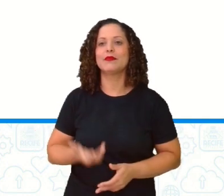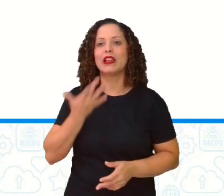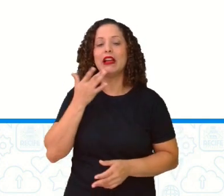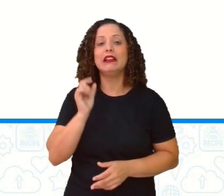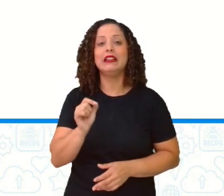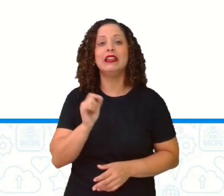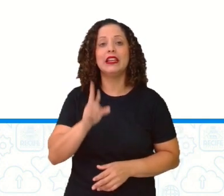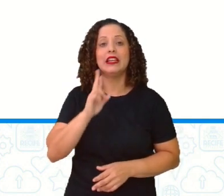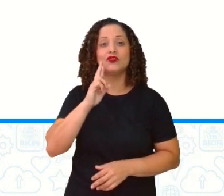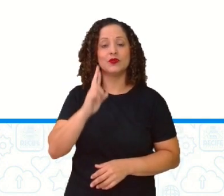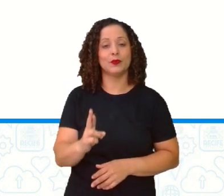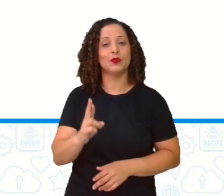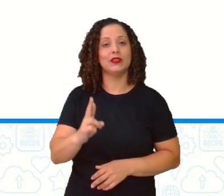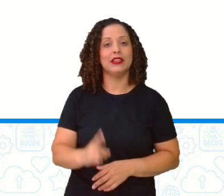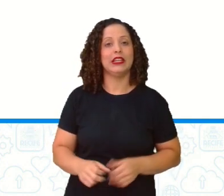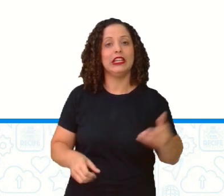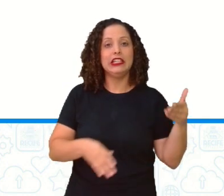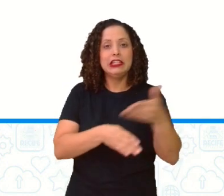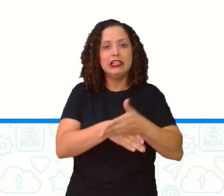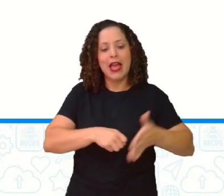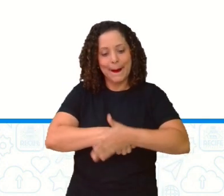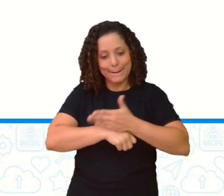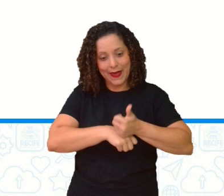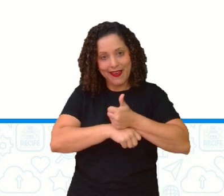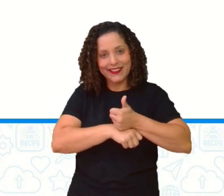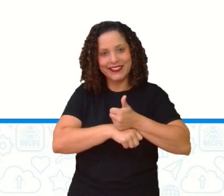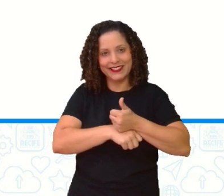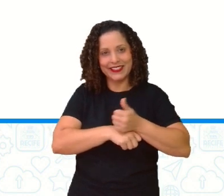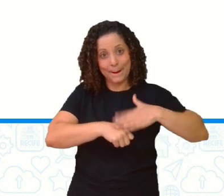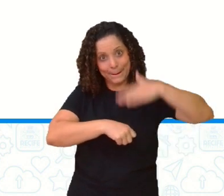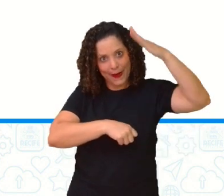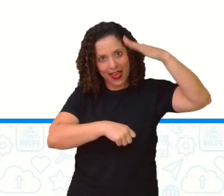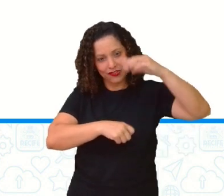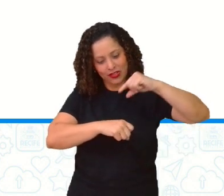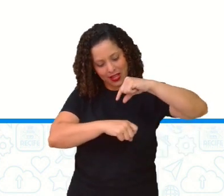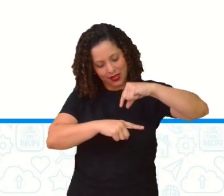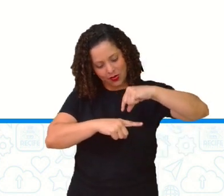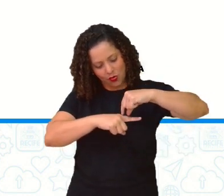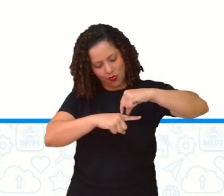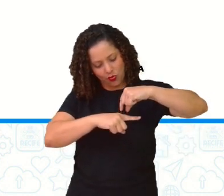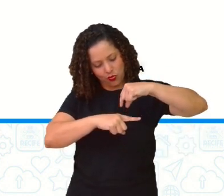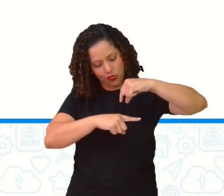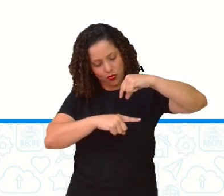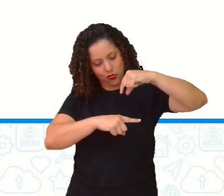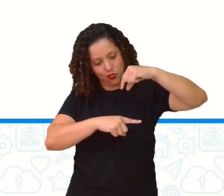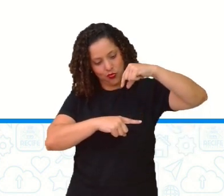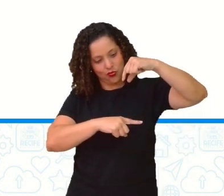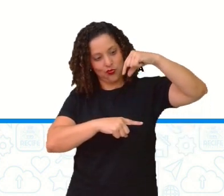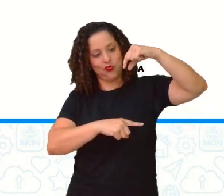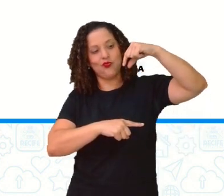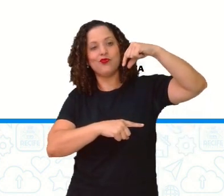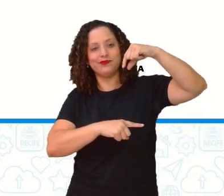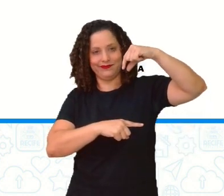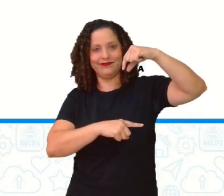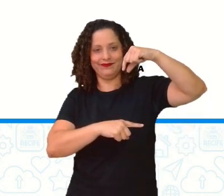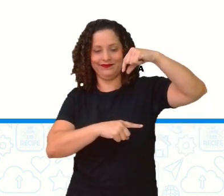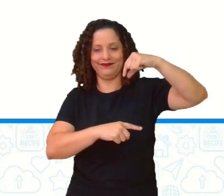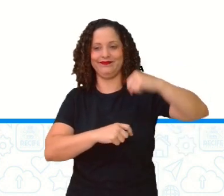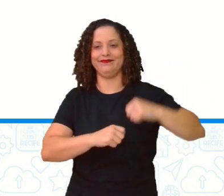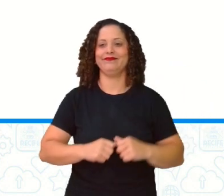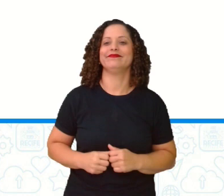aí, ir ao parque. Como vocês podem ver, é a coluna maior que eu tenho aqui no meu